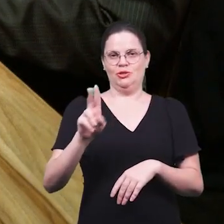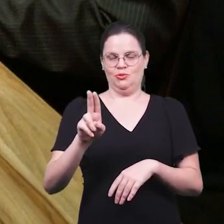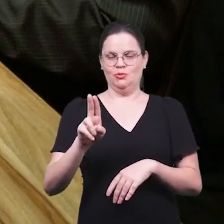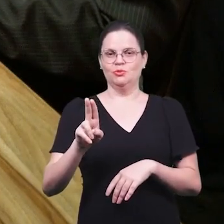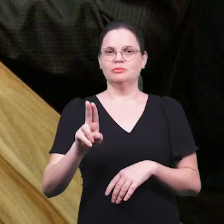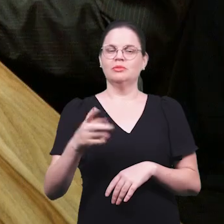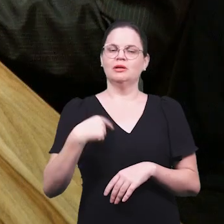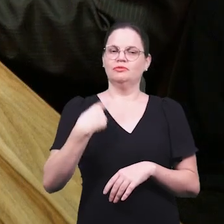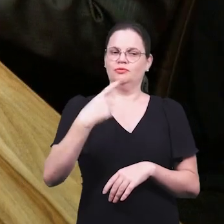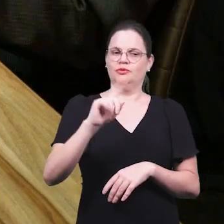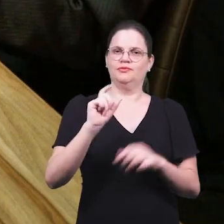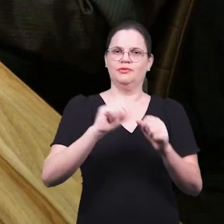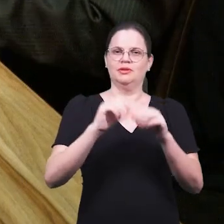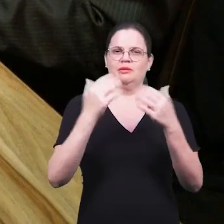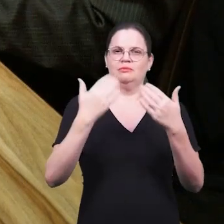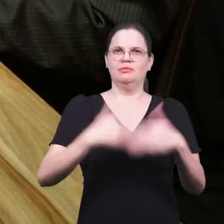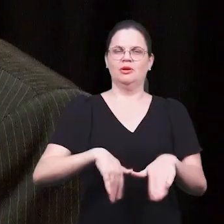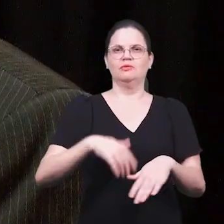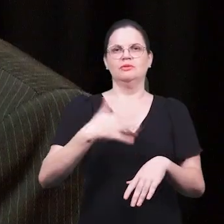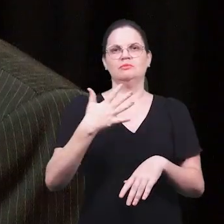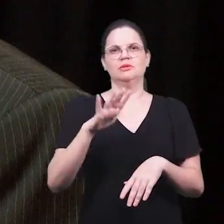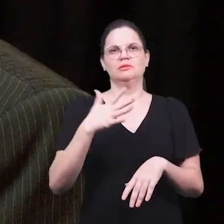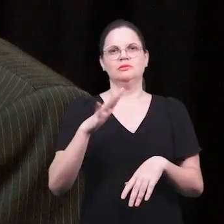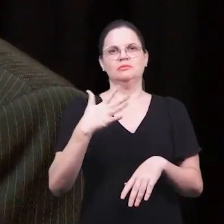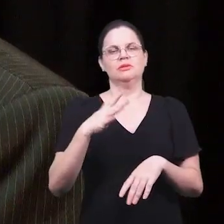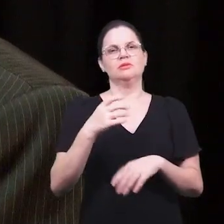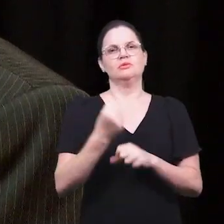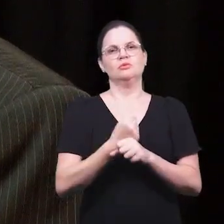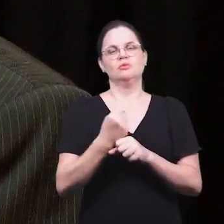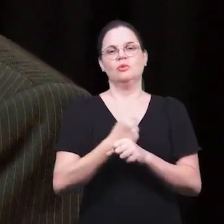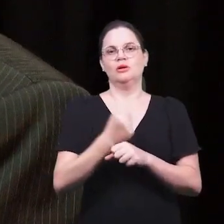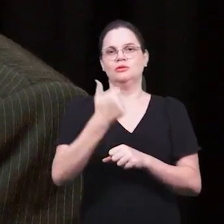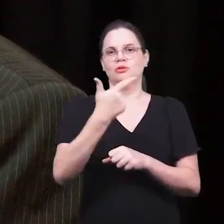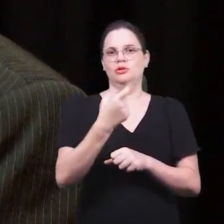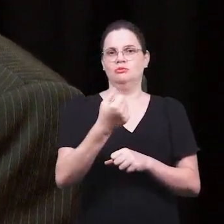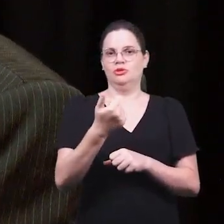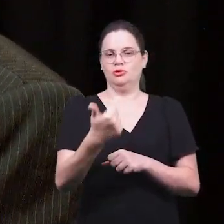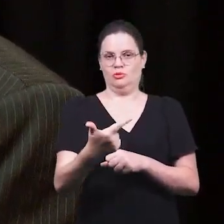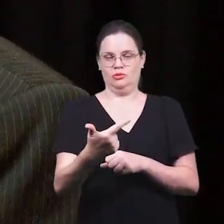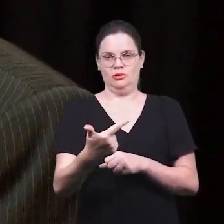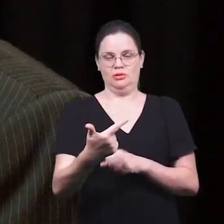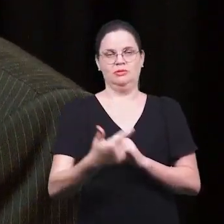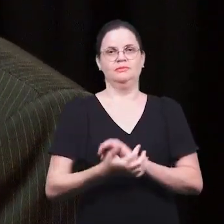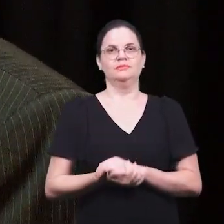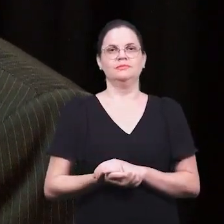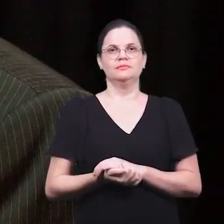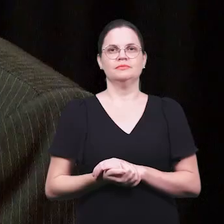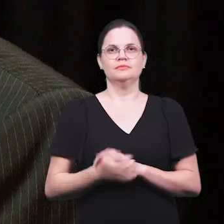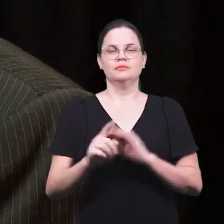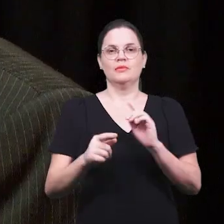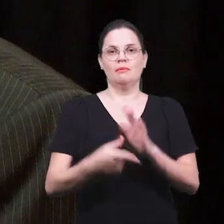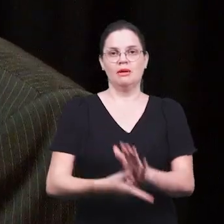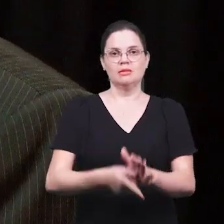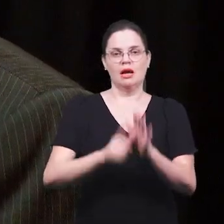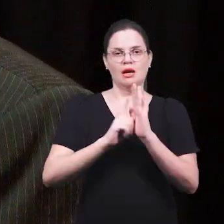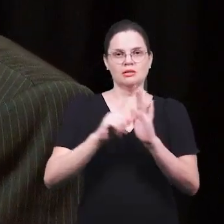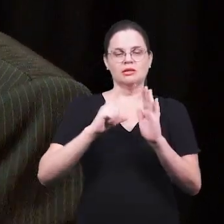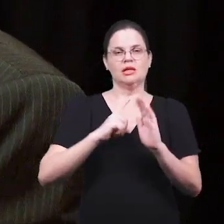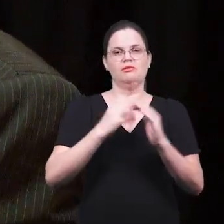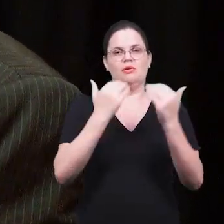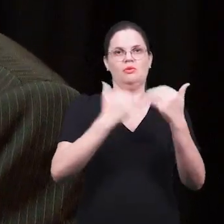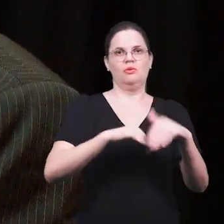chega o momento, então, da prova da CGU, né? Da prova da CGU, faço a prova da CGU mais ou menos em meados de